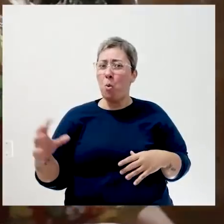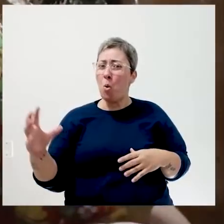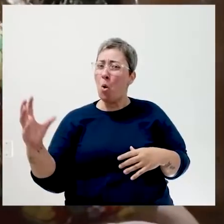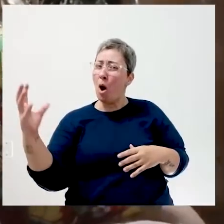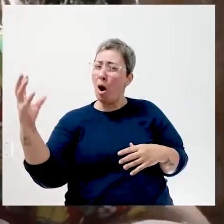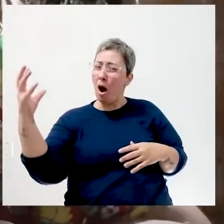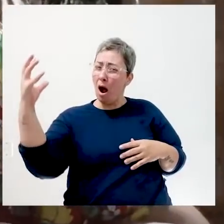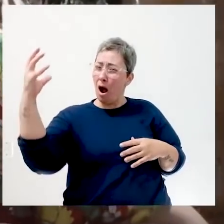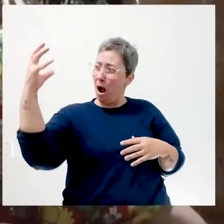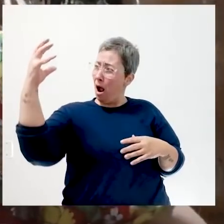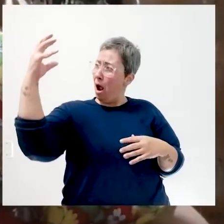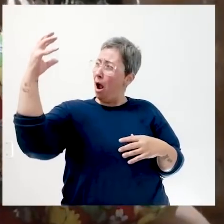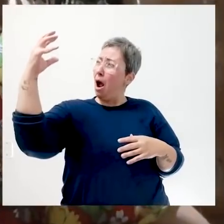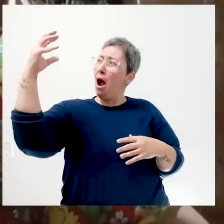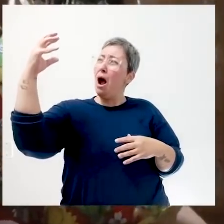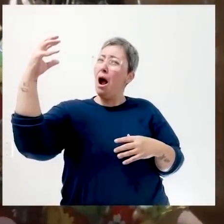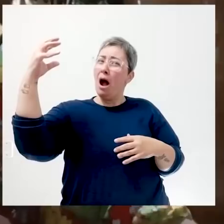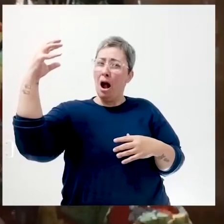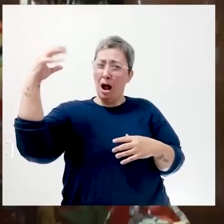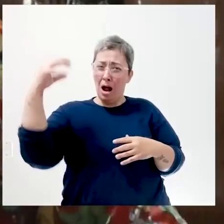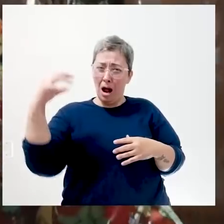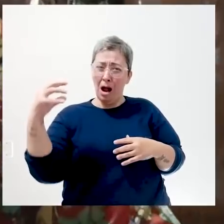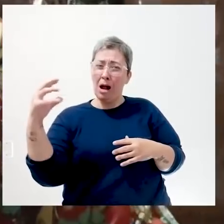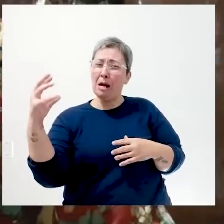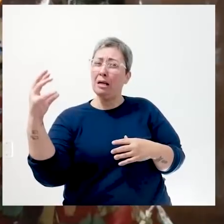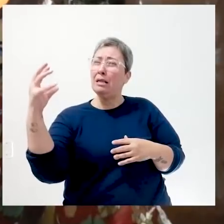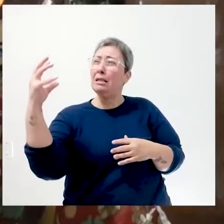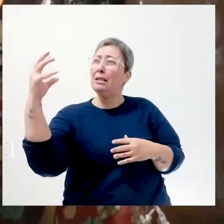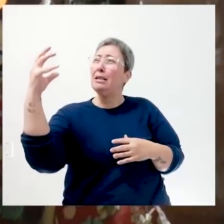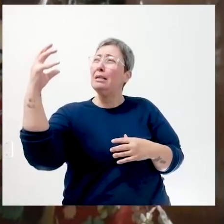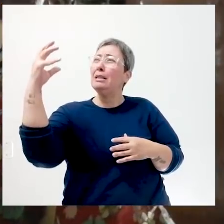E a cabeça do bicho foi aparecendo.